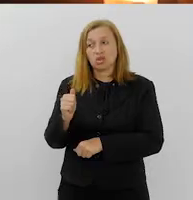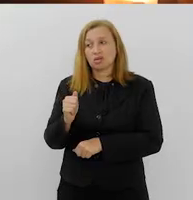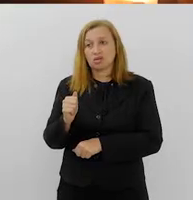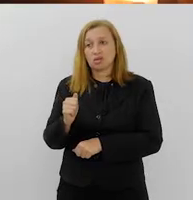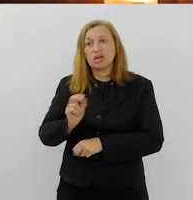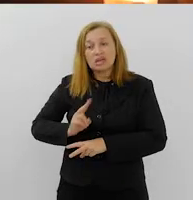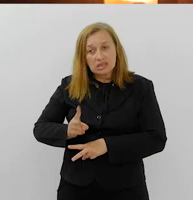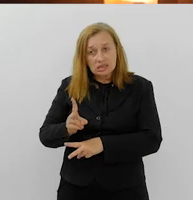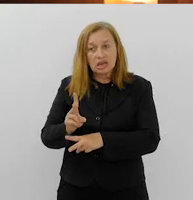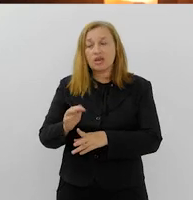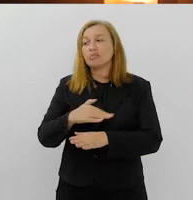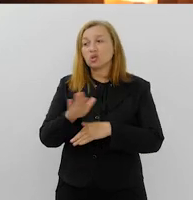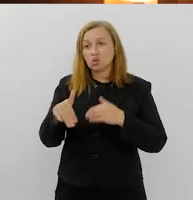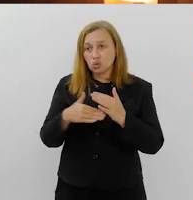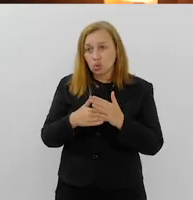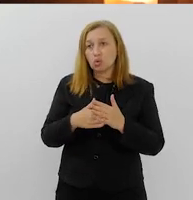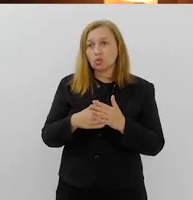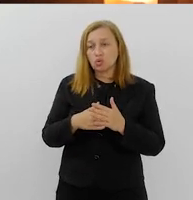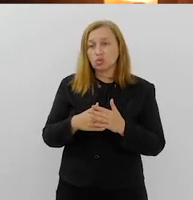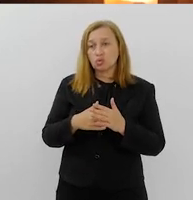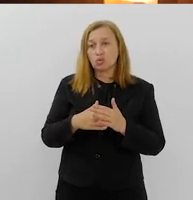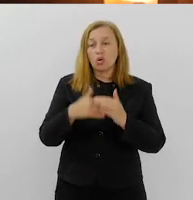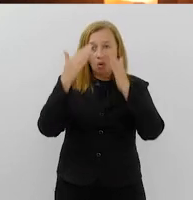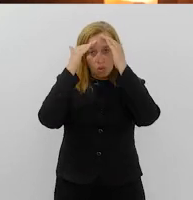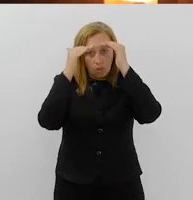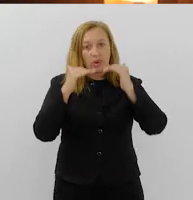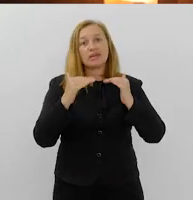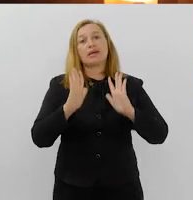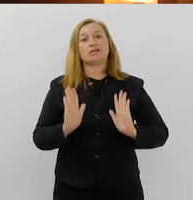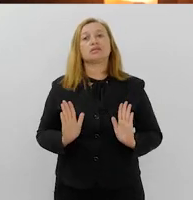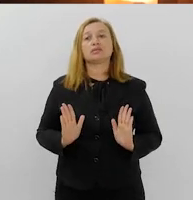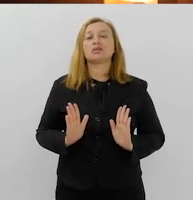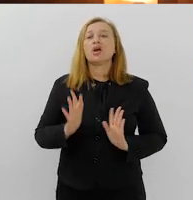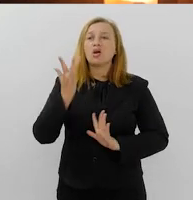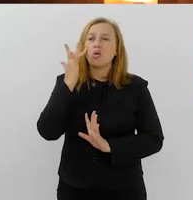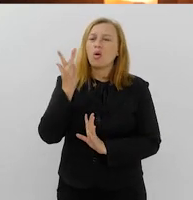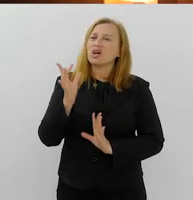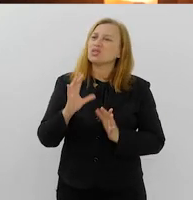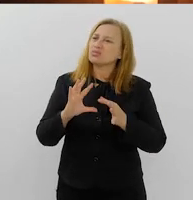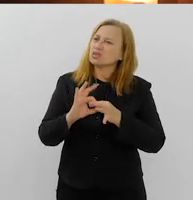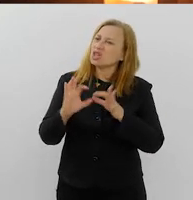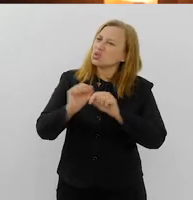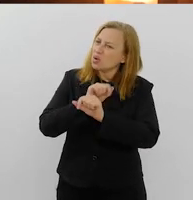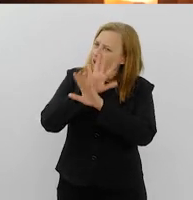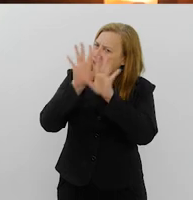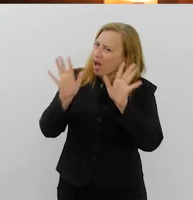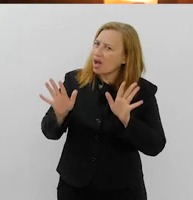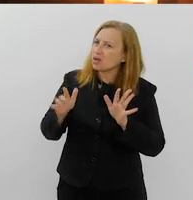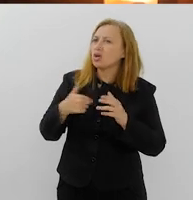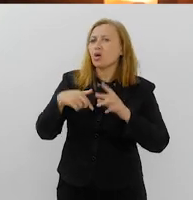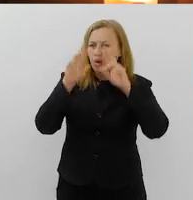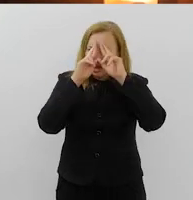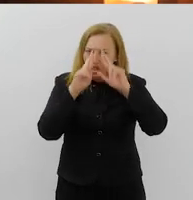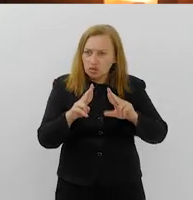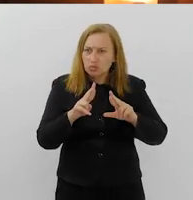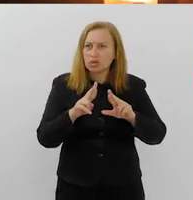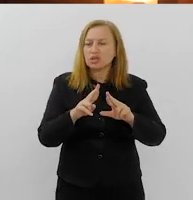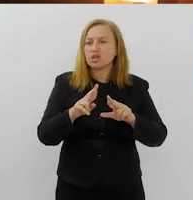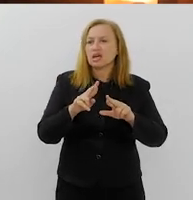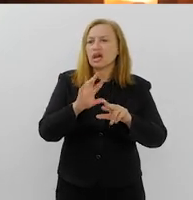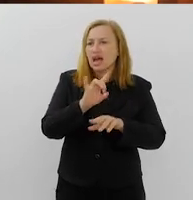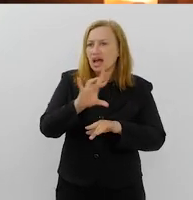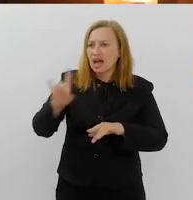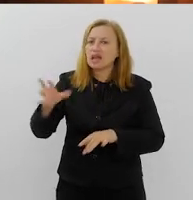Não. Todos eles sempre, eu acho que eu deixo bem claro que eu respeito a todas